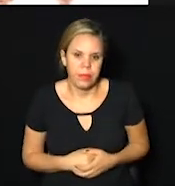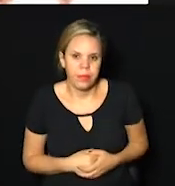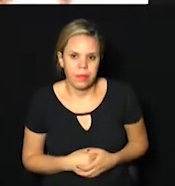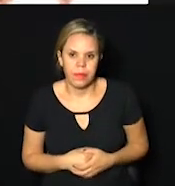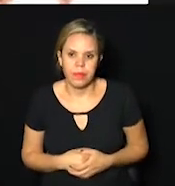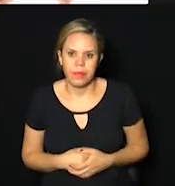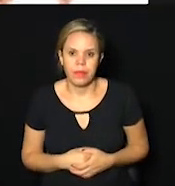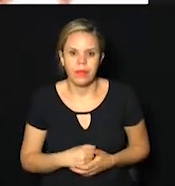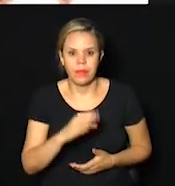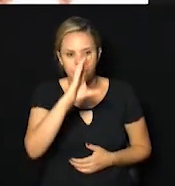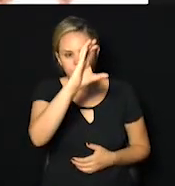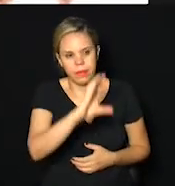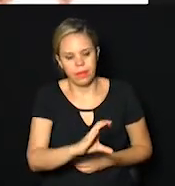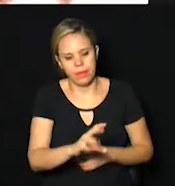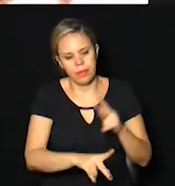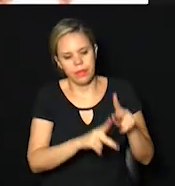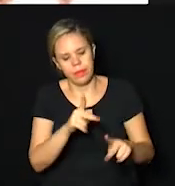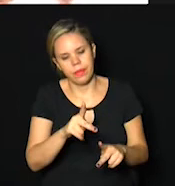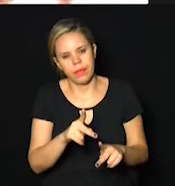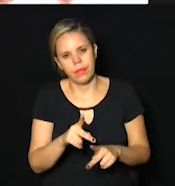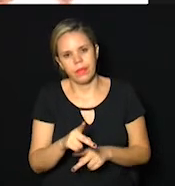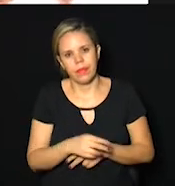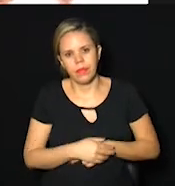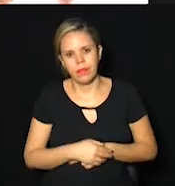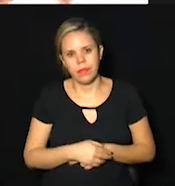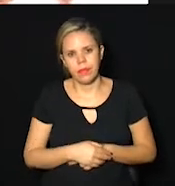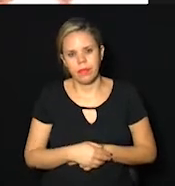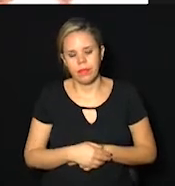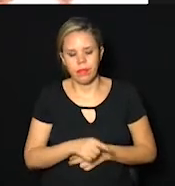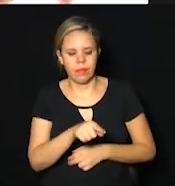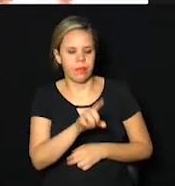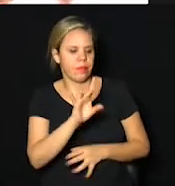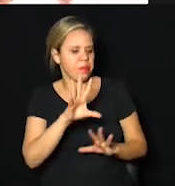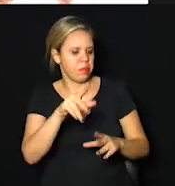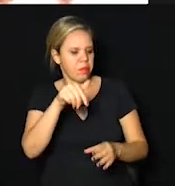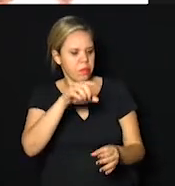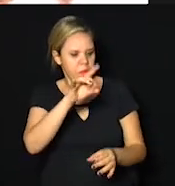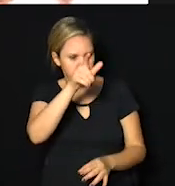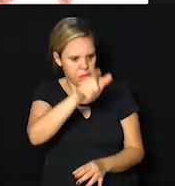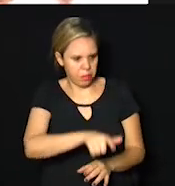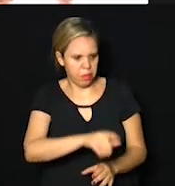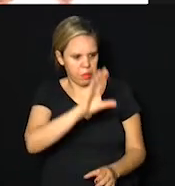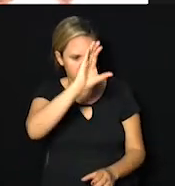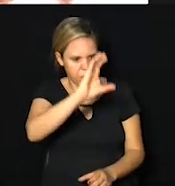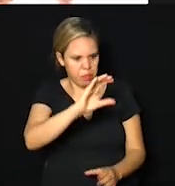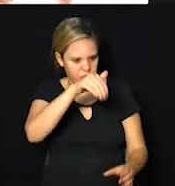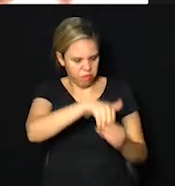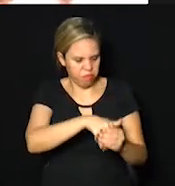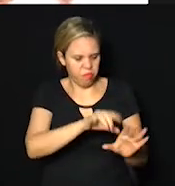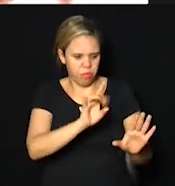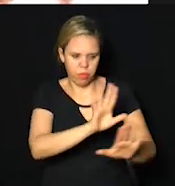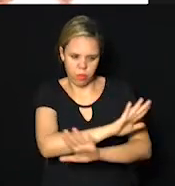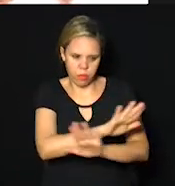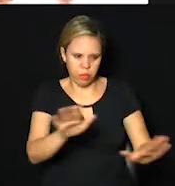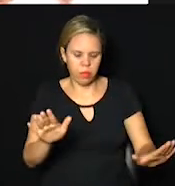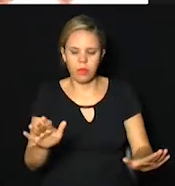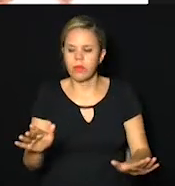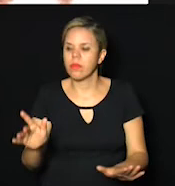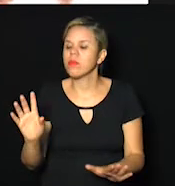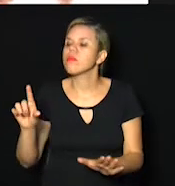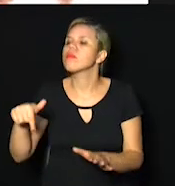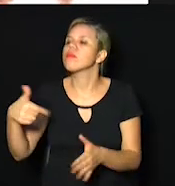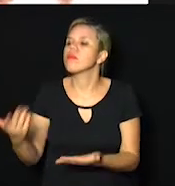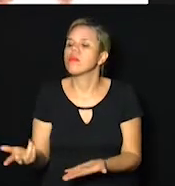os cidadãos, para as pessoas como eleitores somente. Eleitor é aquele cara que vota, ponto. Mas no final das